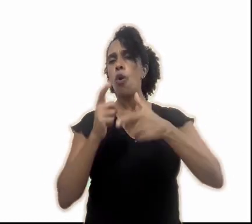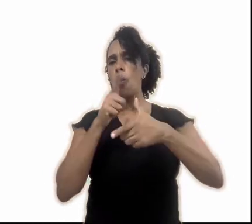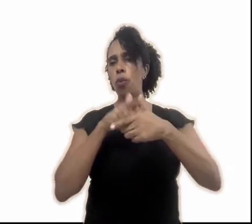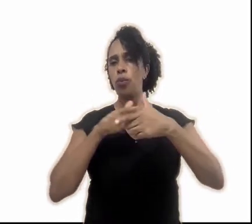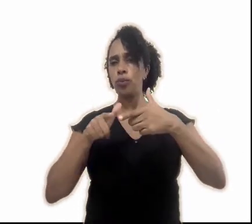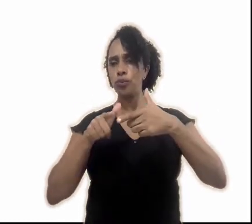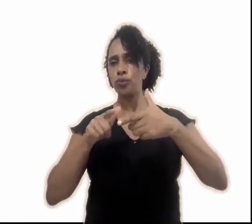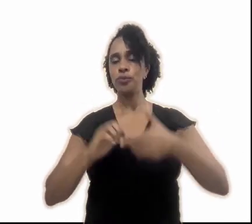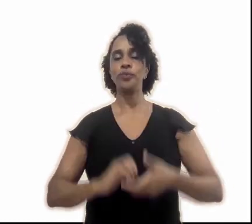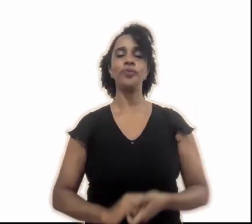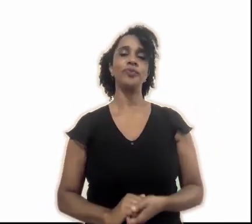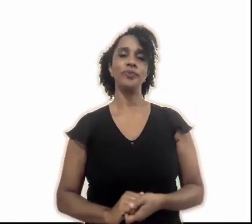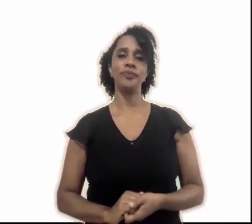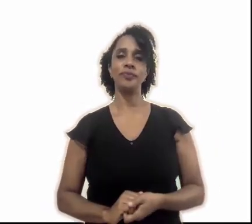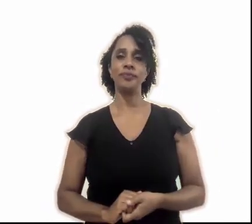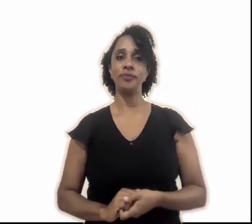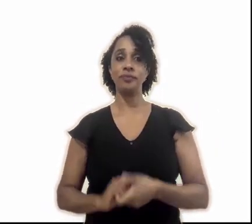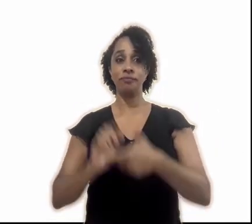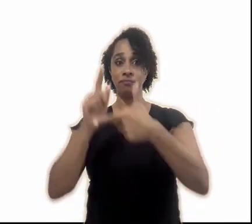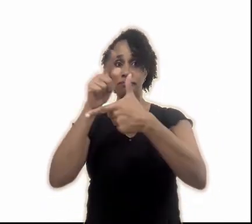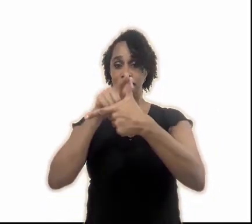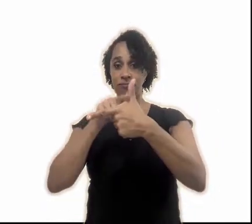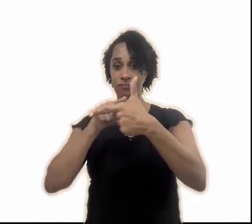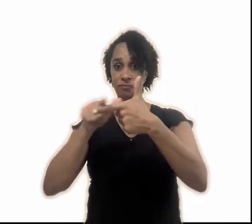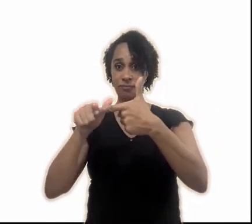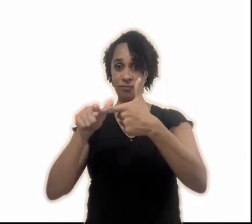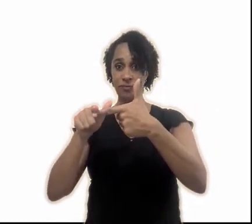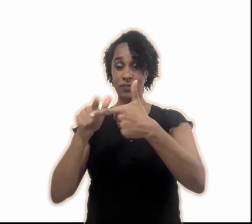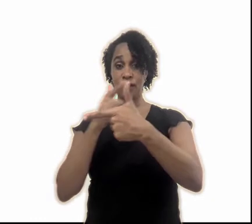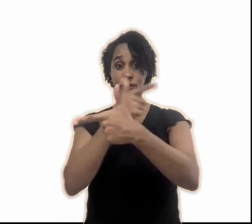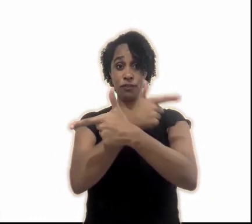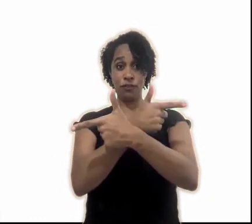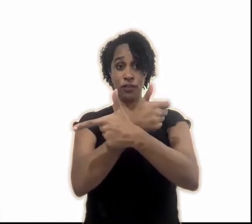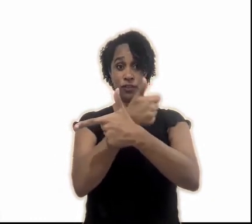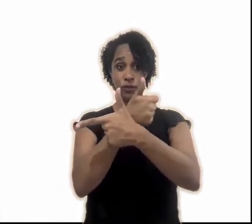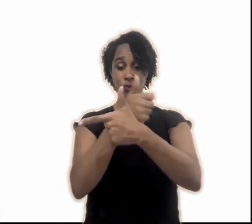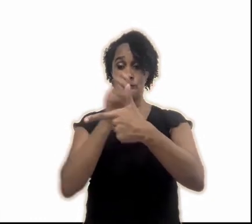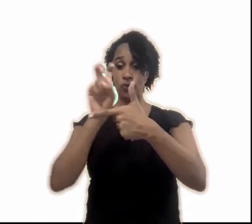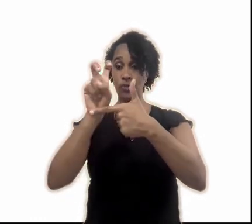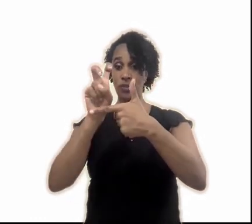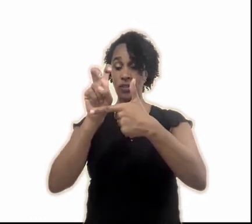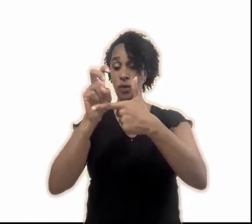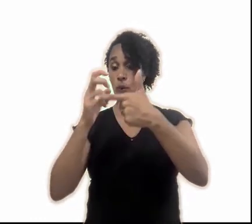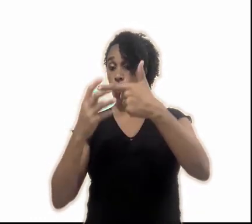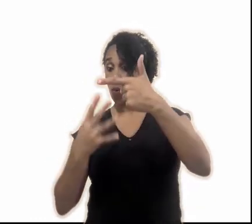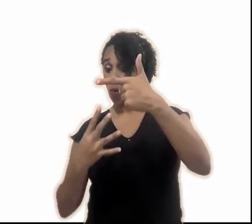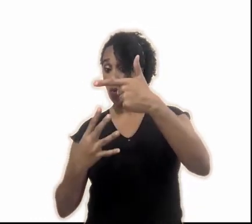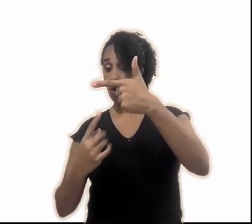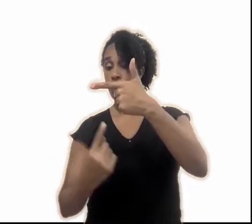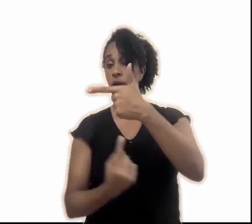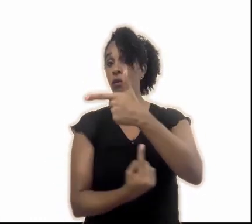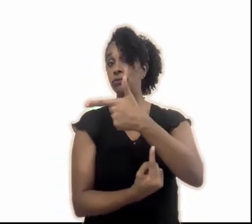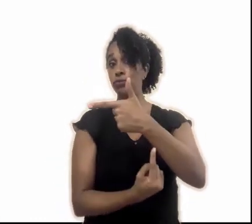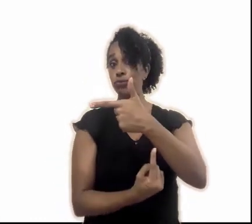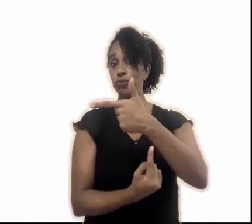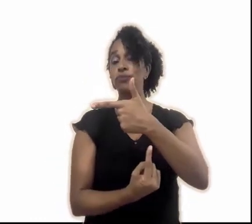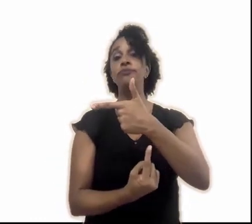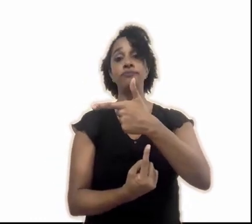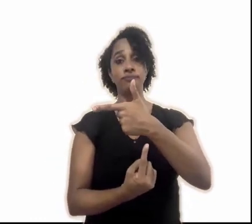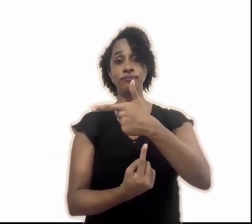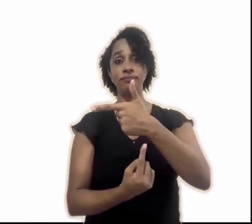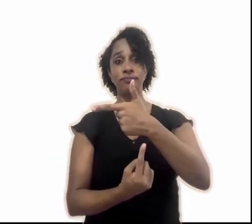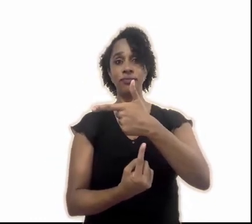21 dividido por 5 é igual a 4. E temos como resto 1. Muito bem. O nosso